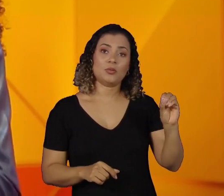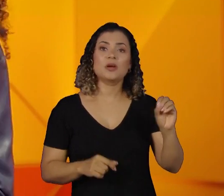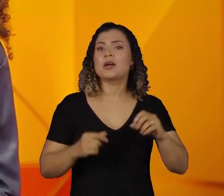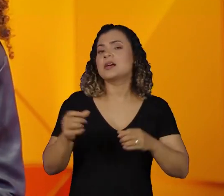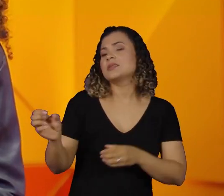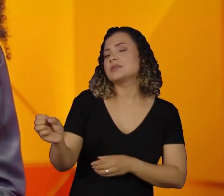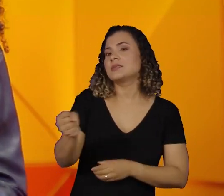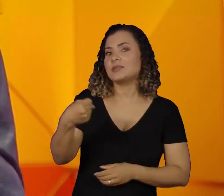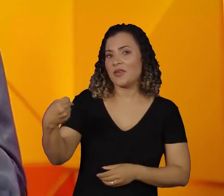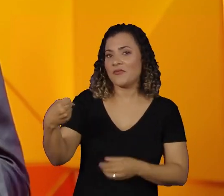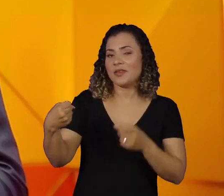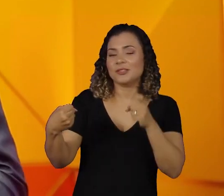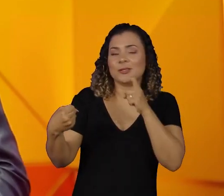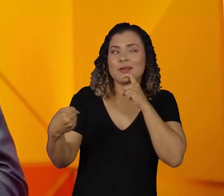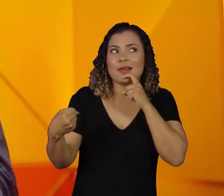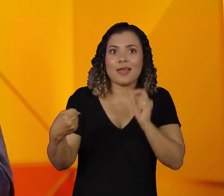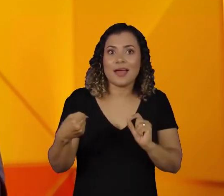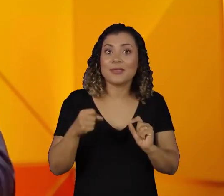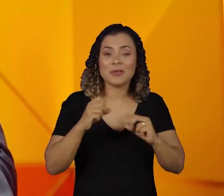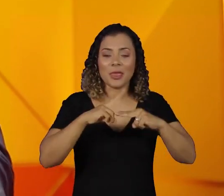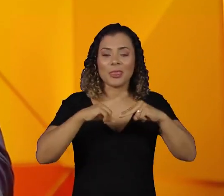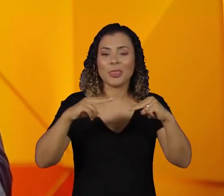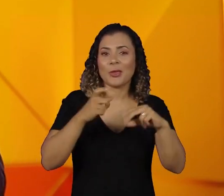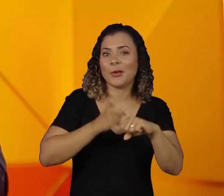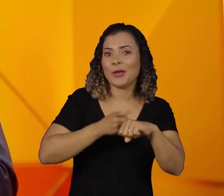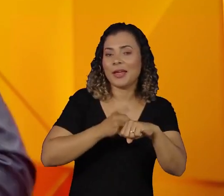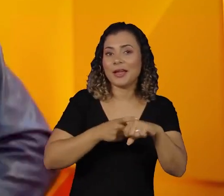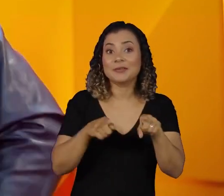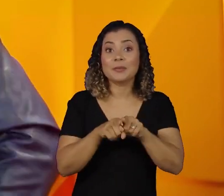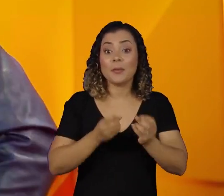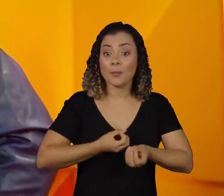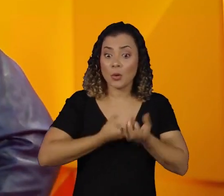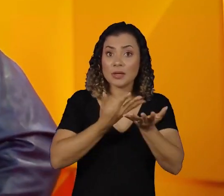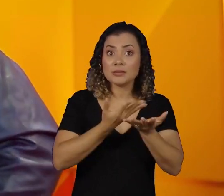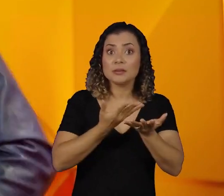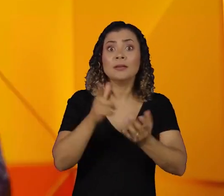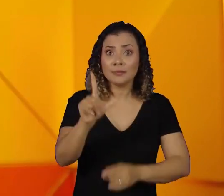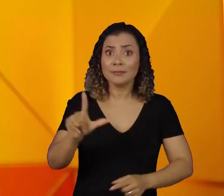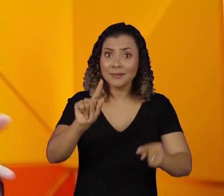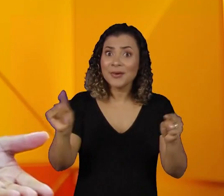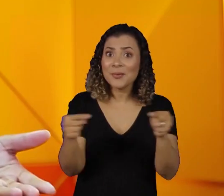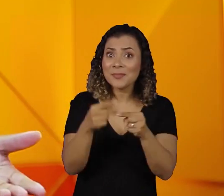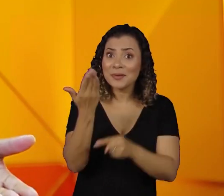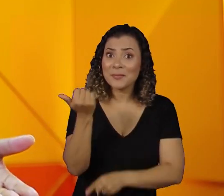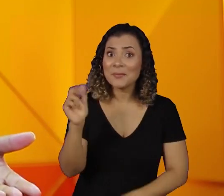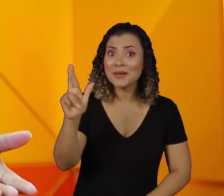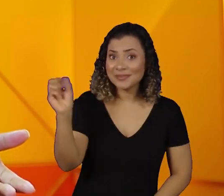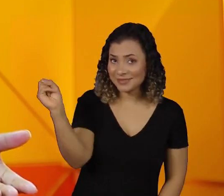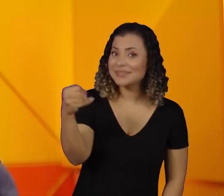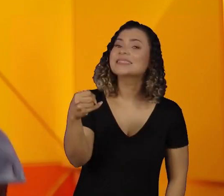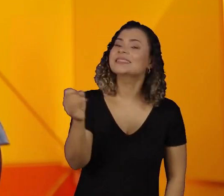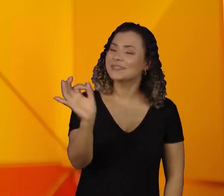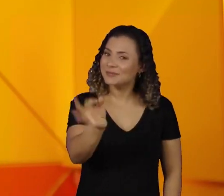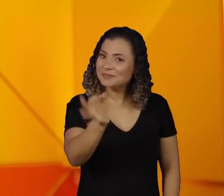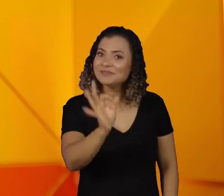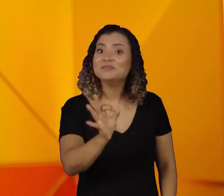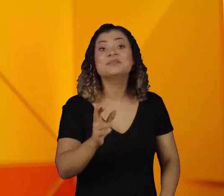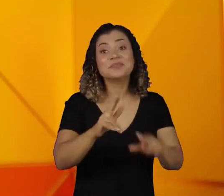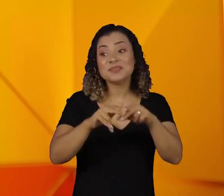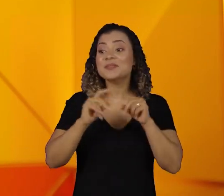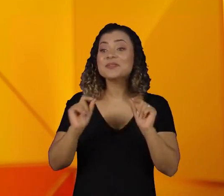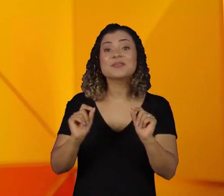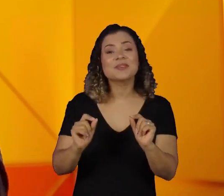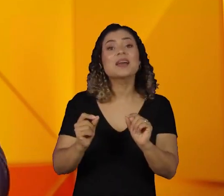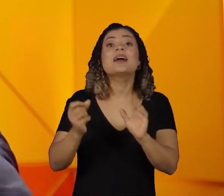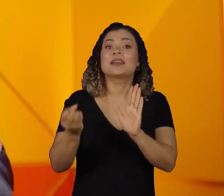e poesia. Sim, boteco também é lugar de literatura. E o Bar do Santista é a casa